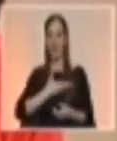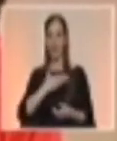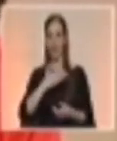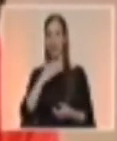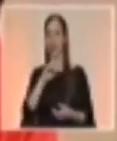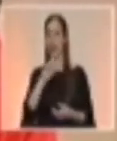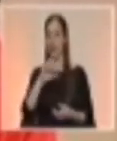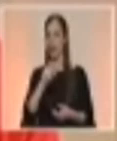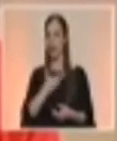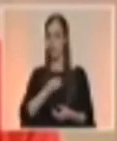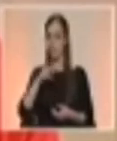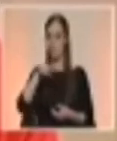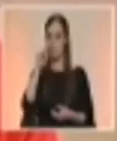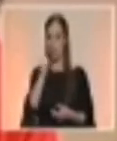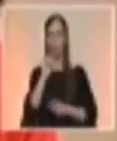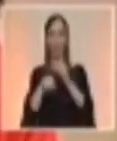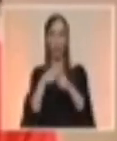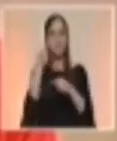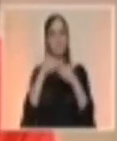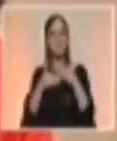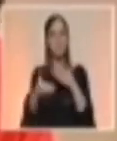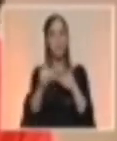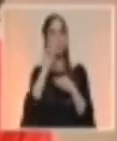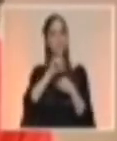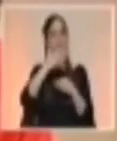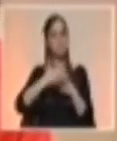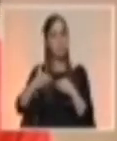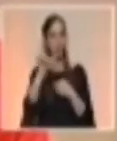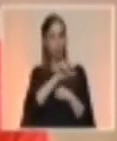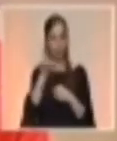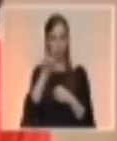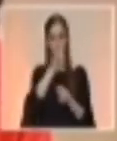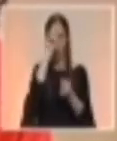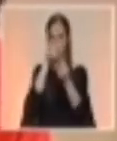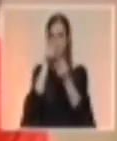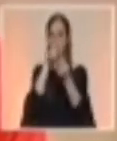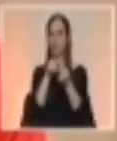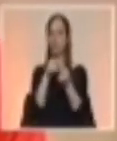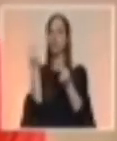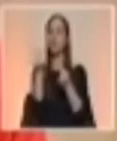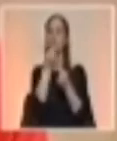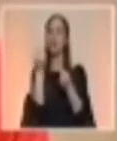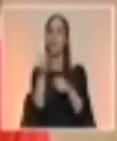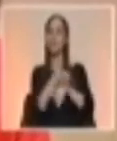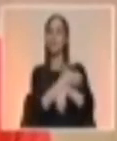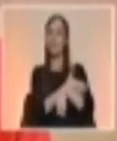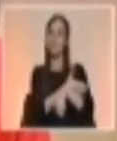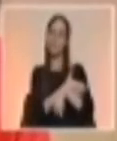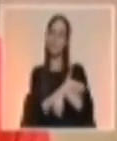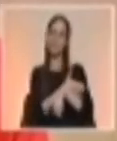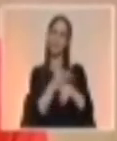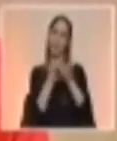vai decorrer na primeira semana de julho, destinada a jovens pré-universitários,